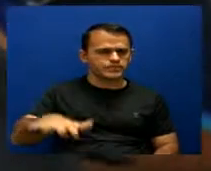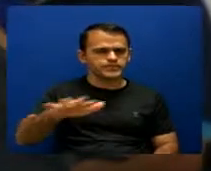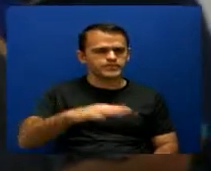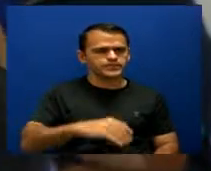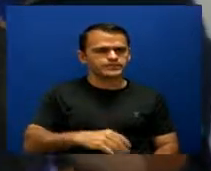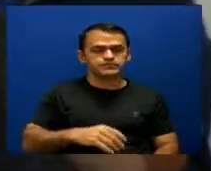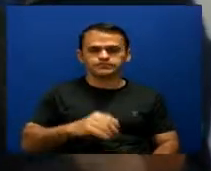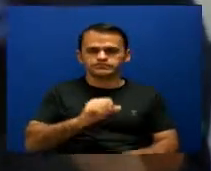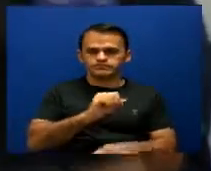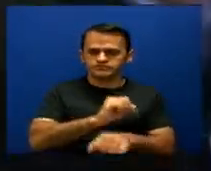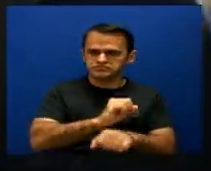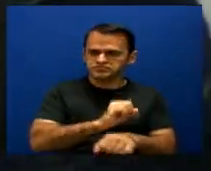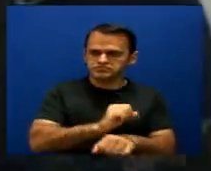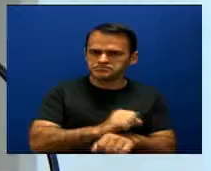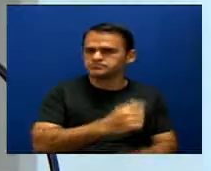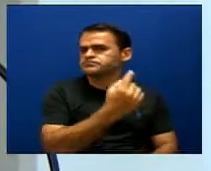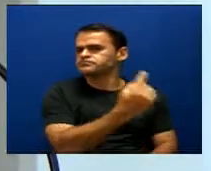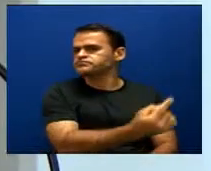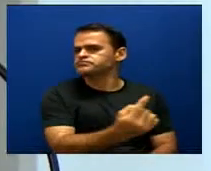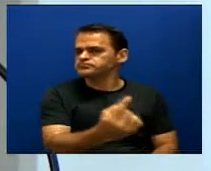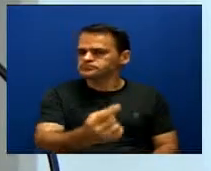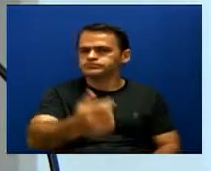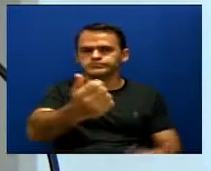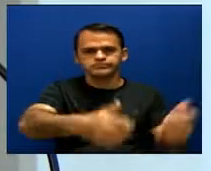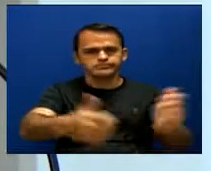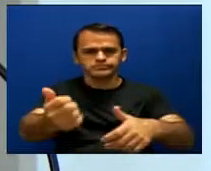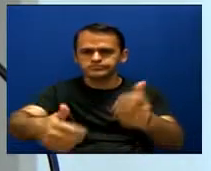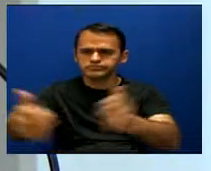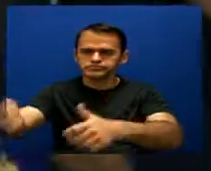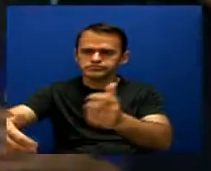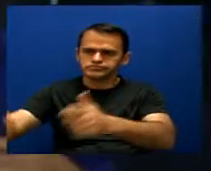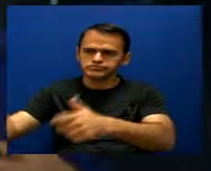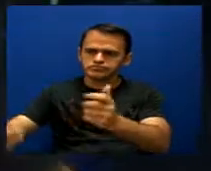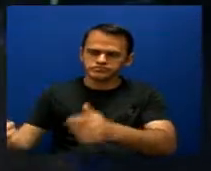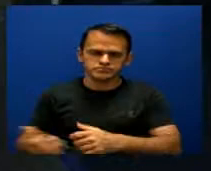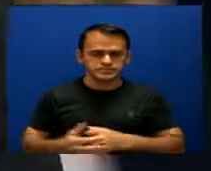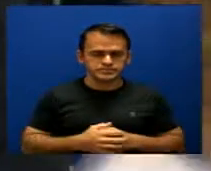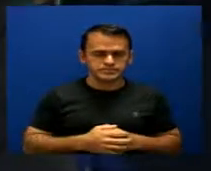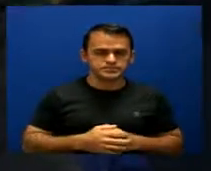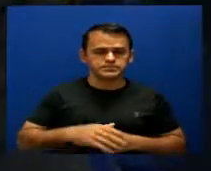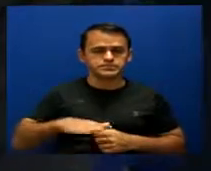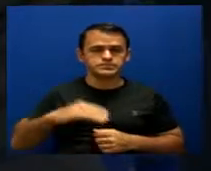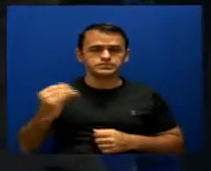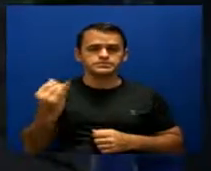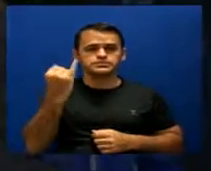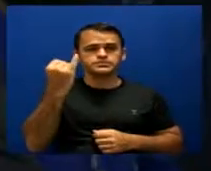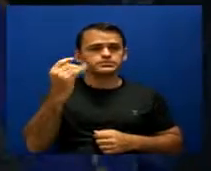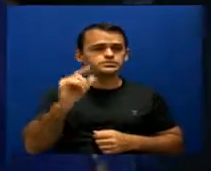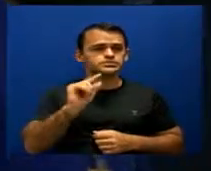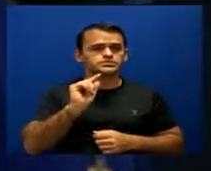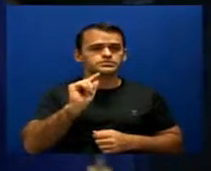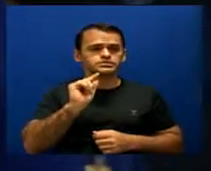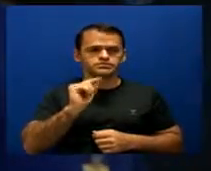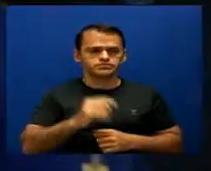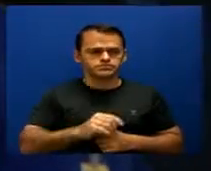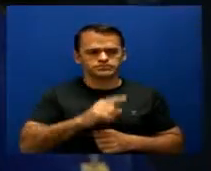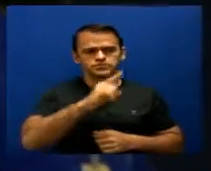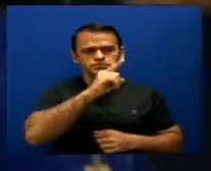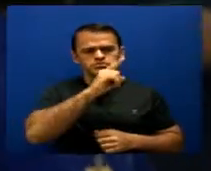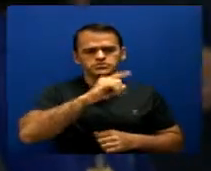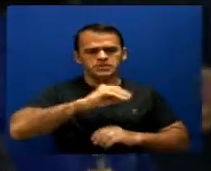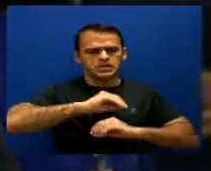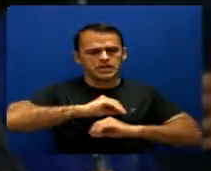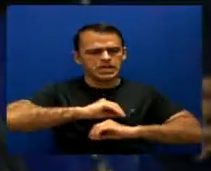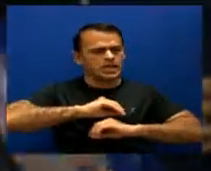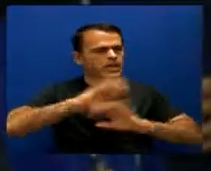os colegas, ouvi tudo que eles falaram, mas o mais importante de tudo é a transparência de Vossa Excelência. Você